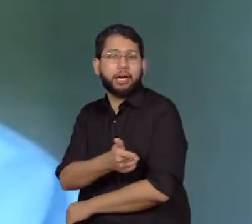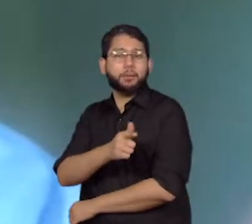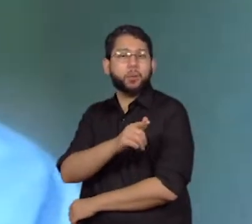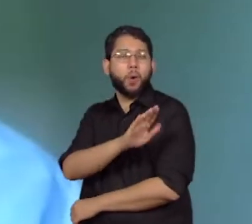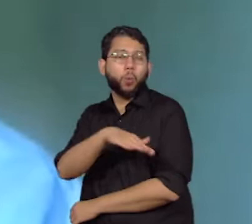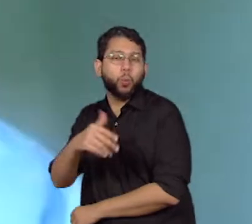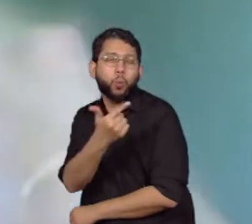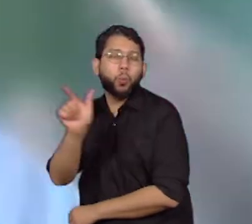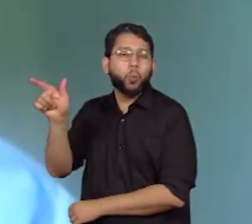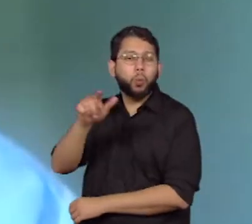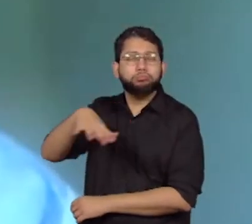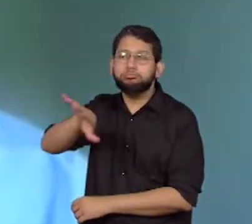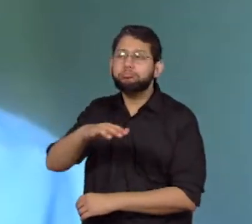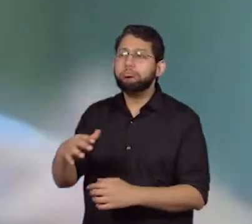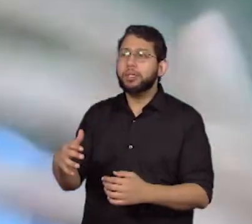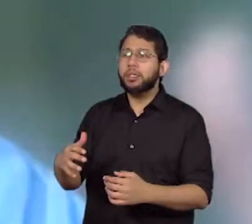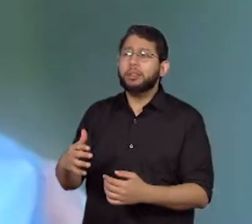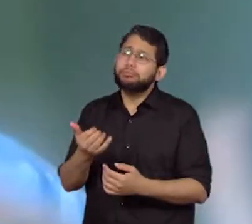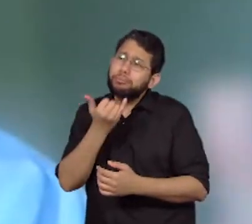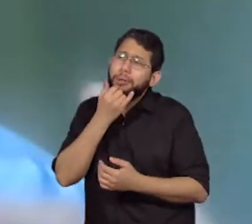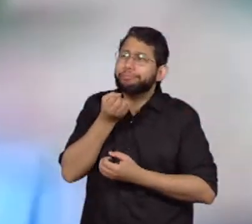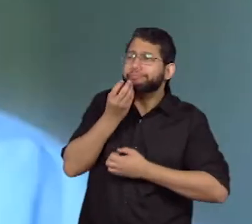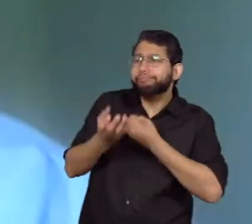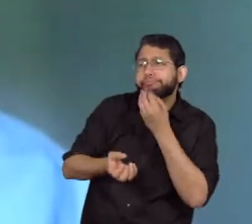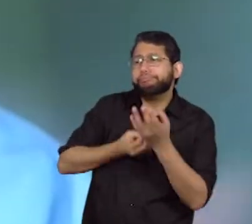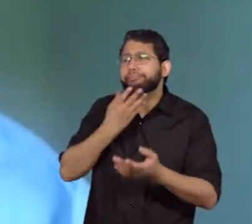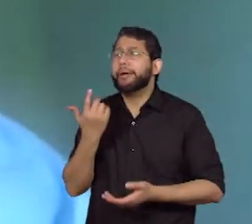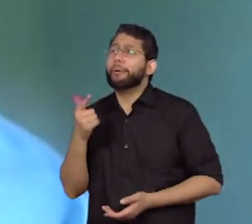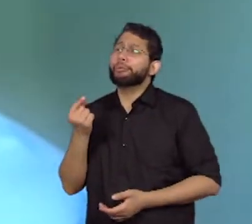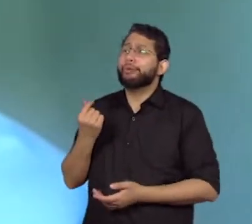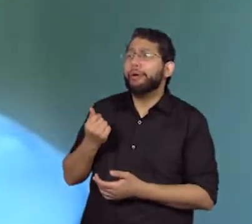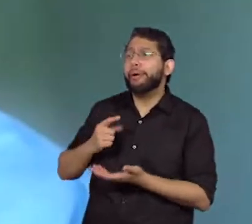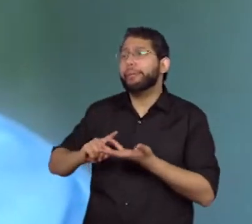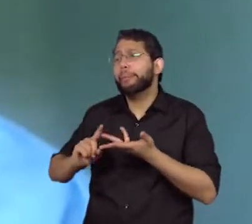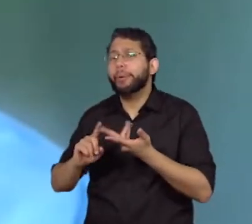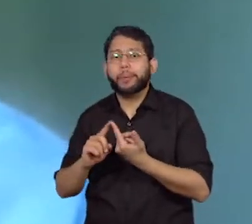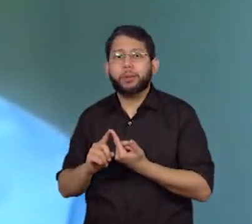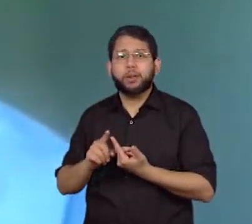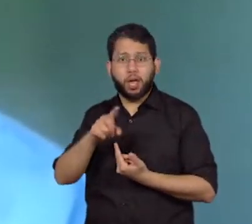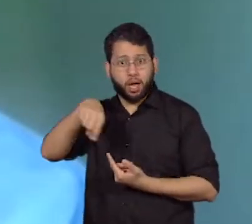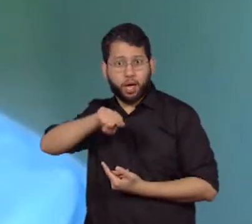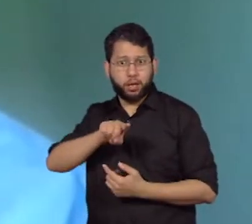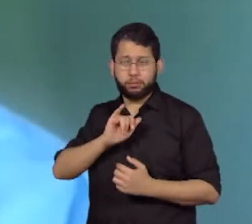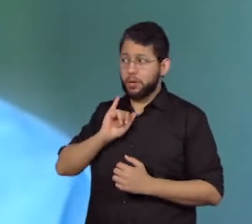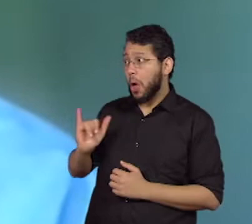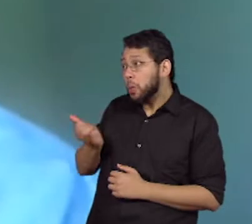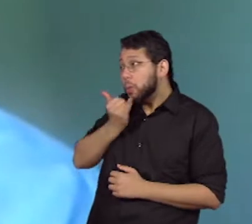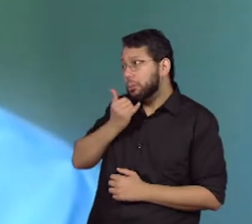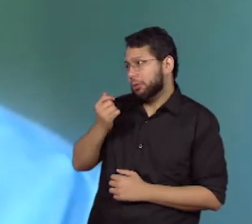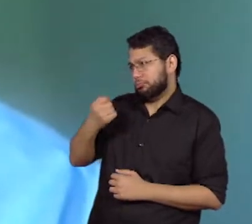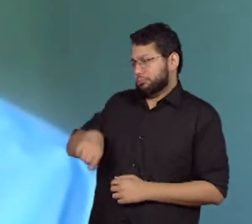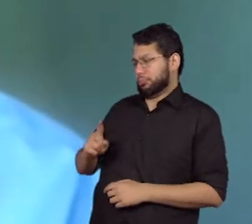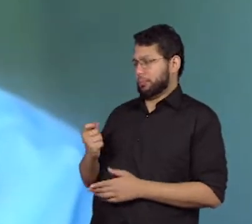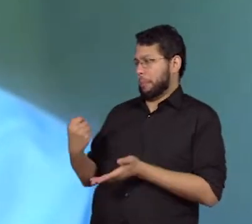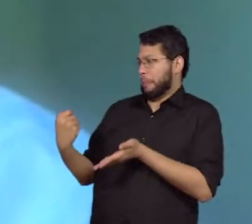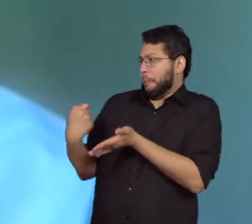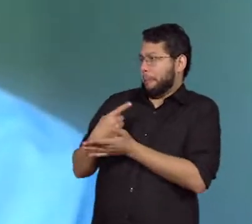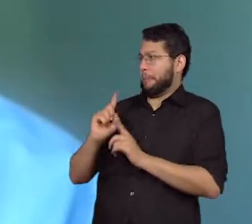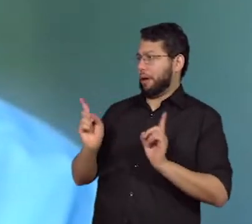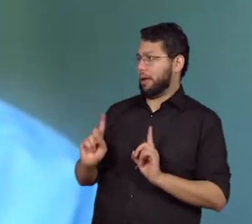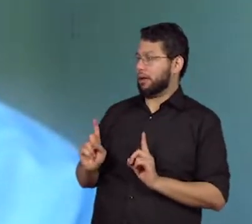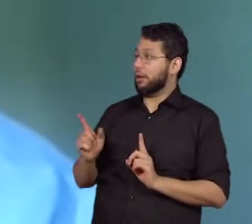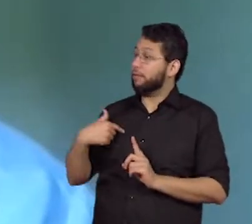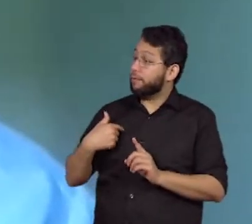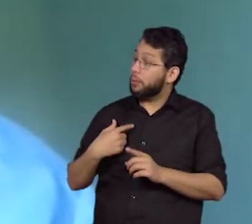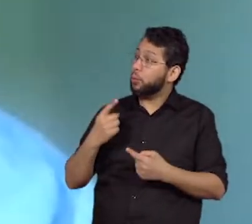é o seguinte, Guilherme, a gente vai te ajudar, você não vai precisar pagar para ficar, se ajeita aqui, arruma, e depois